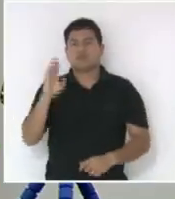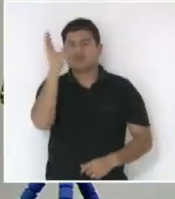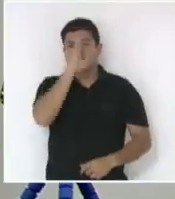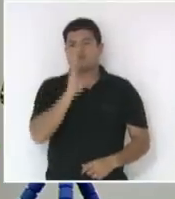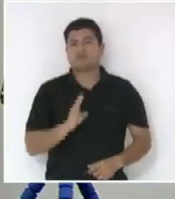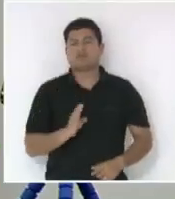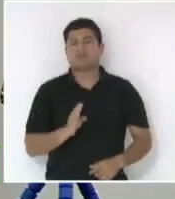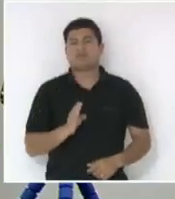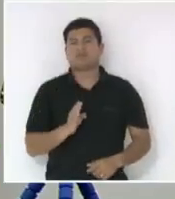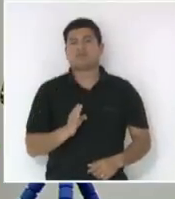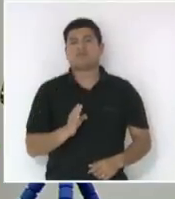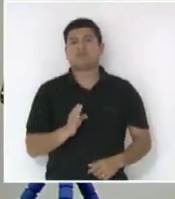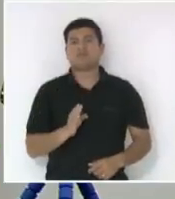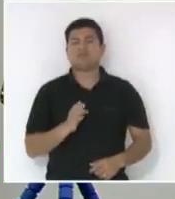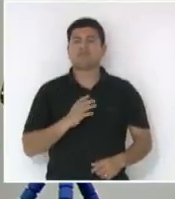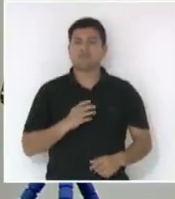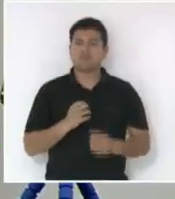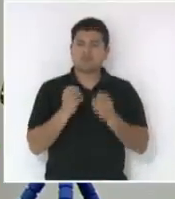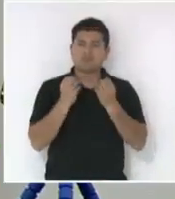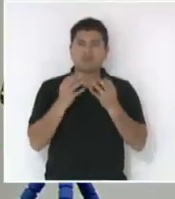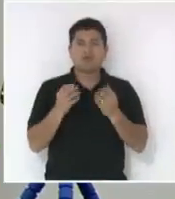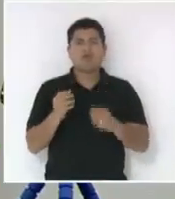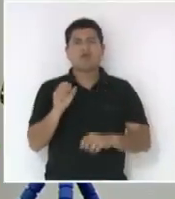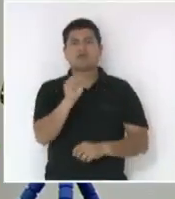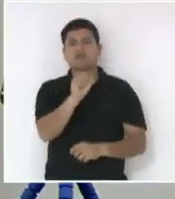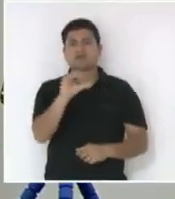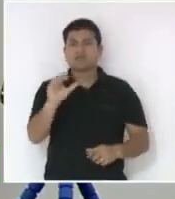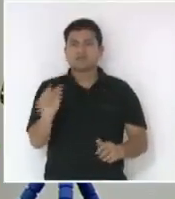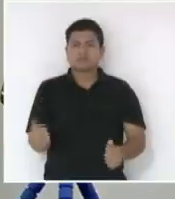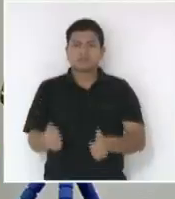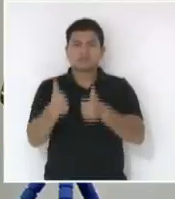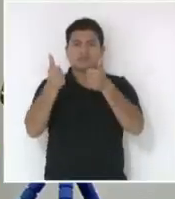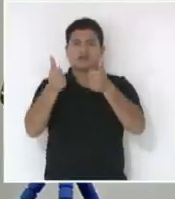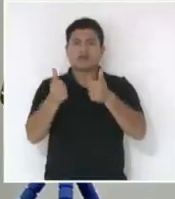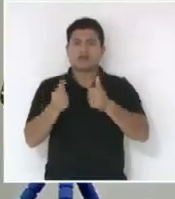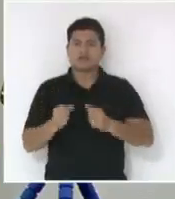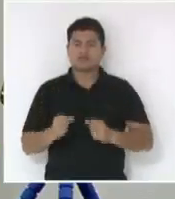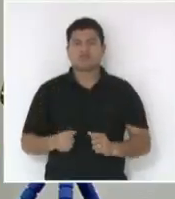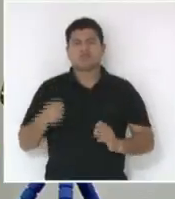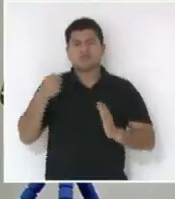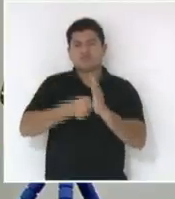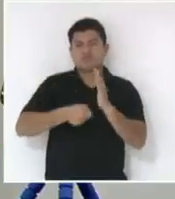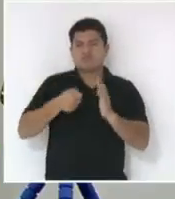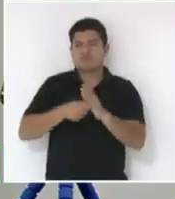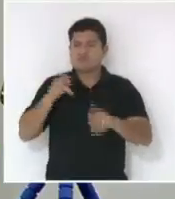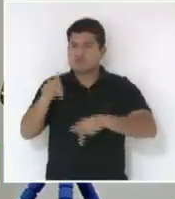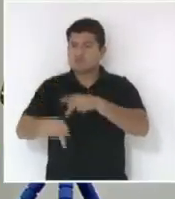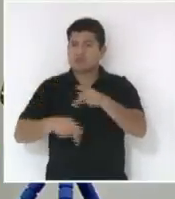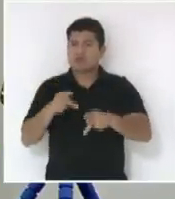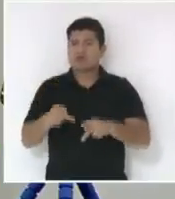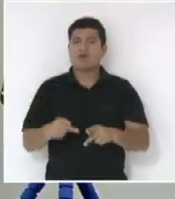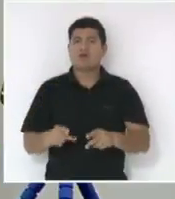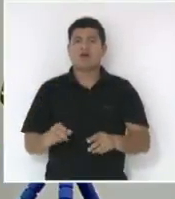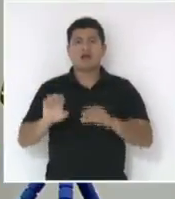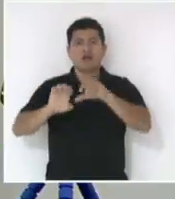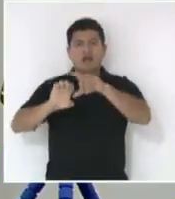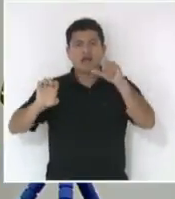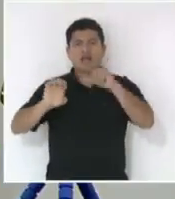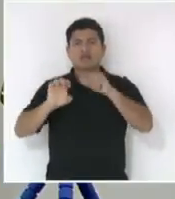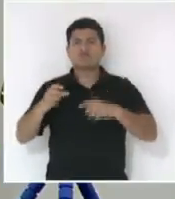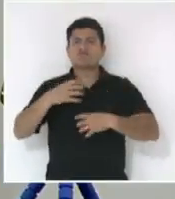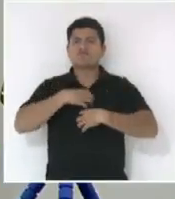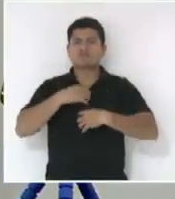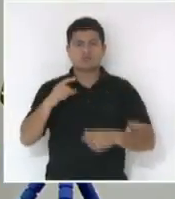um Estado prodígio, de um povo aguerrido, de um espírito empreendedor que